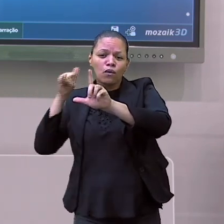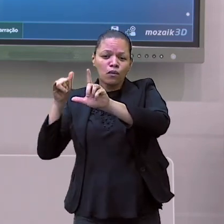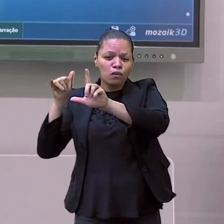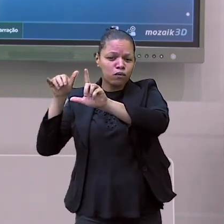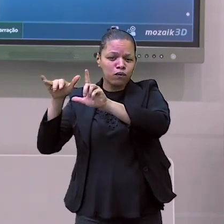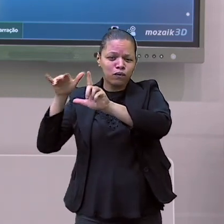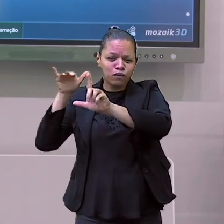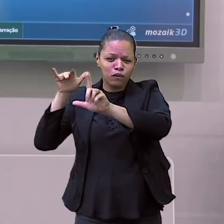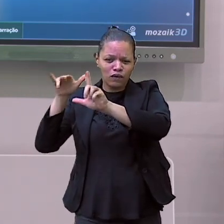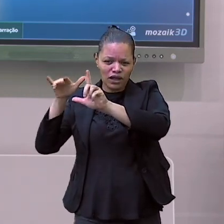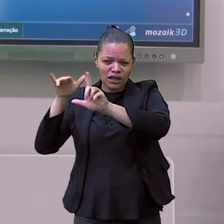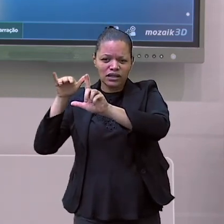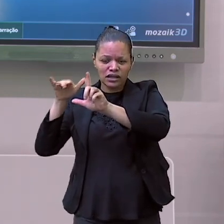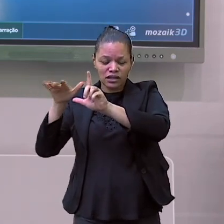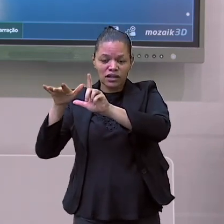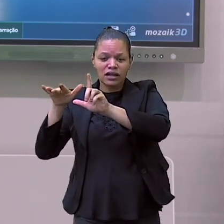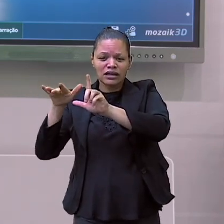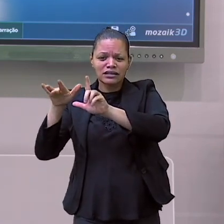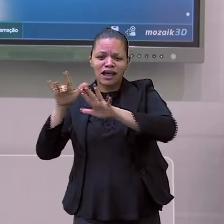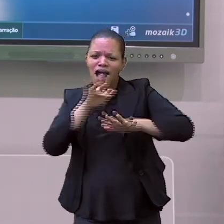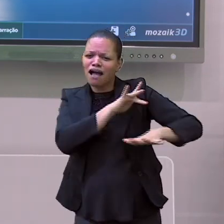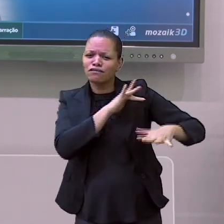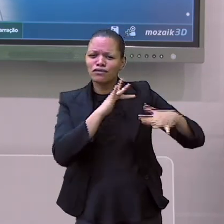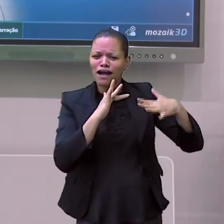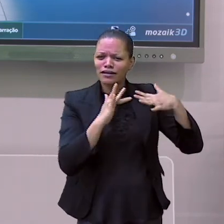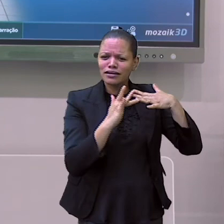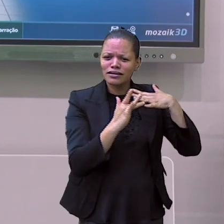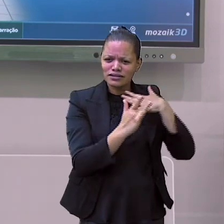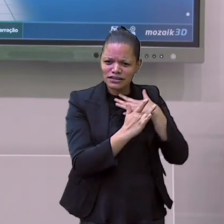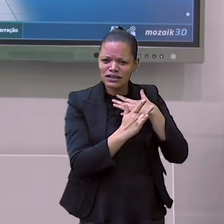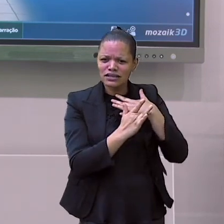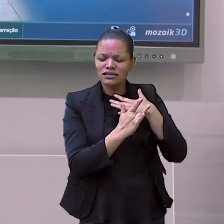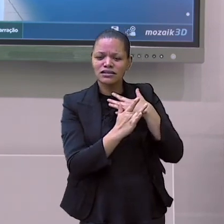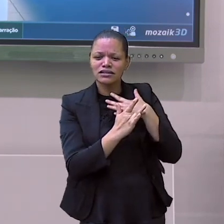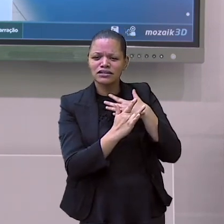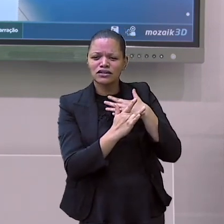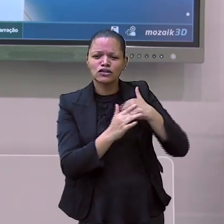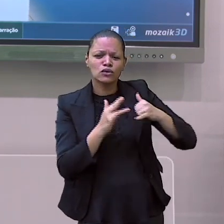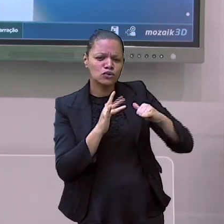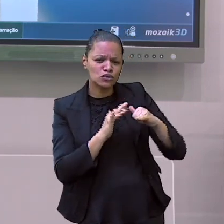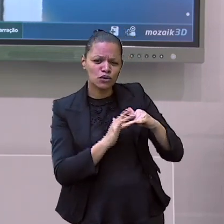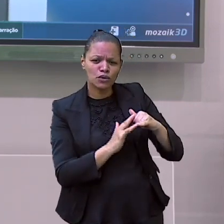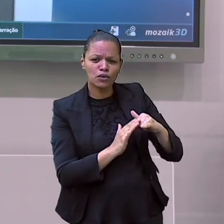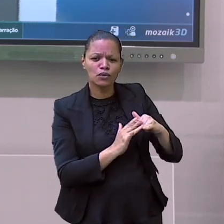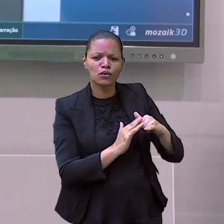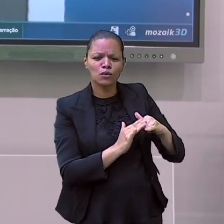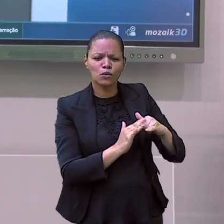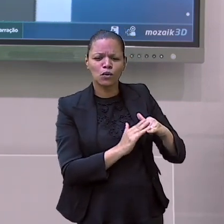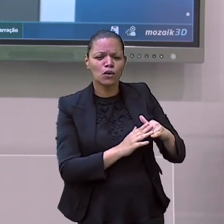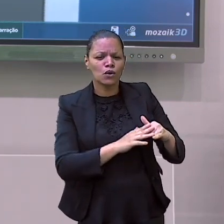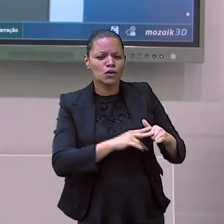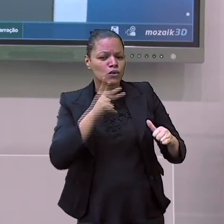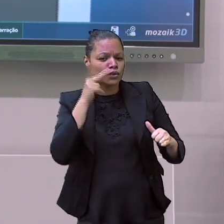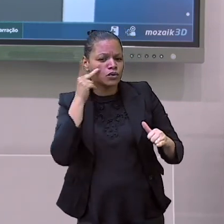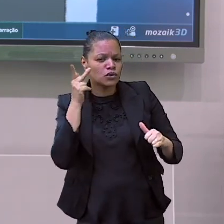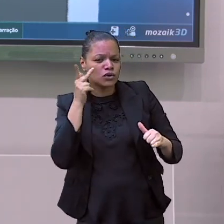que aparece no canto da tela, acesse nossas aulas nas redes sociais e se inscreva em nosso